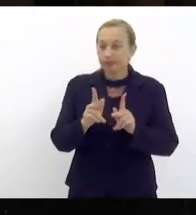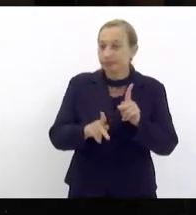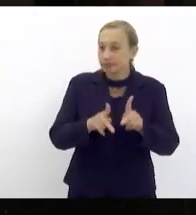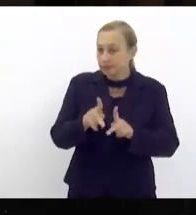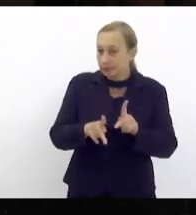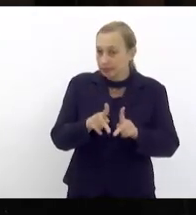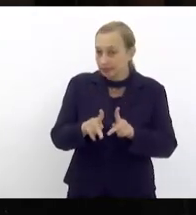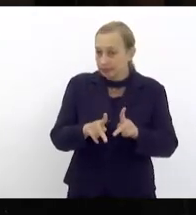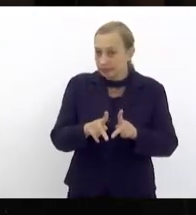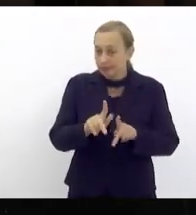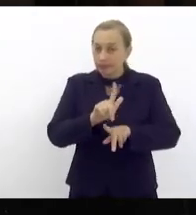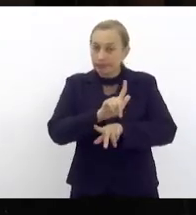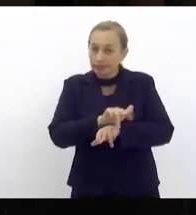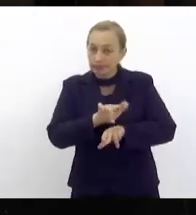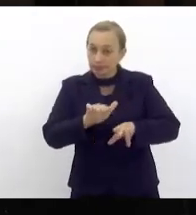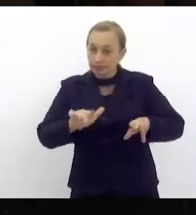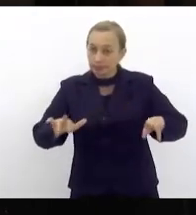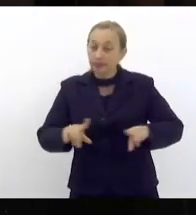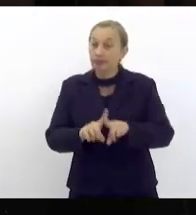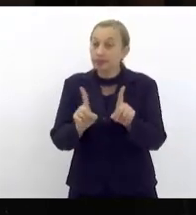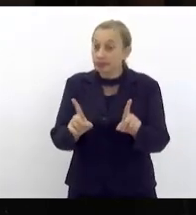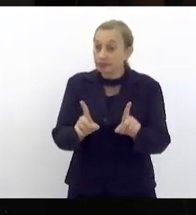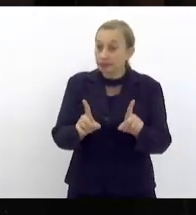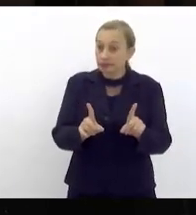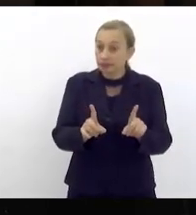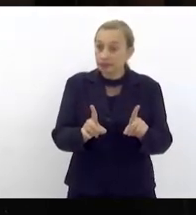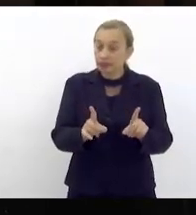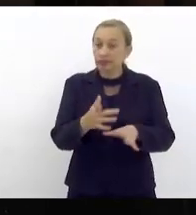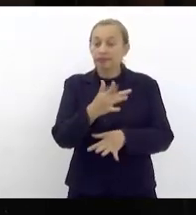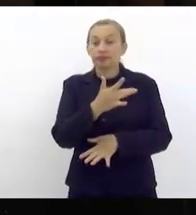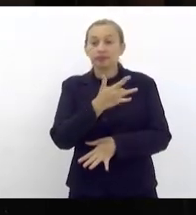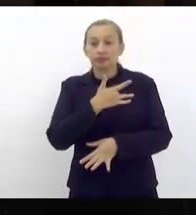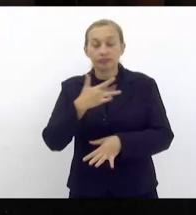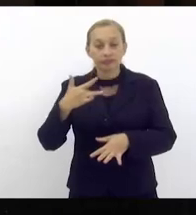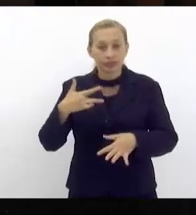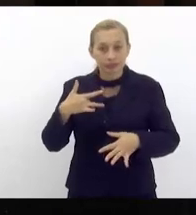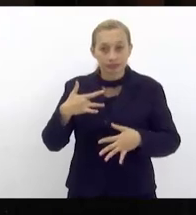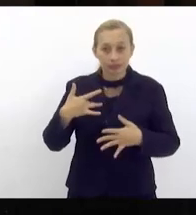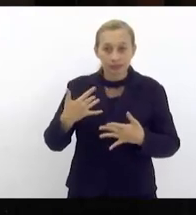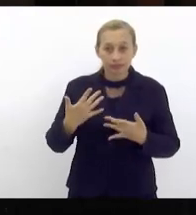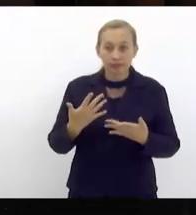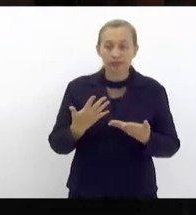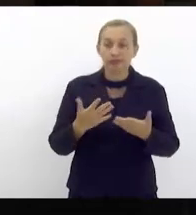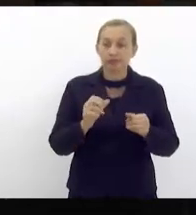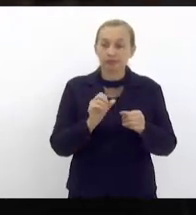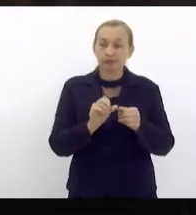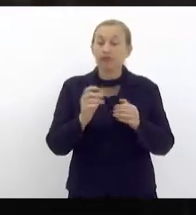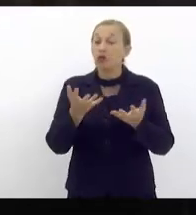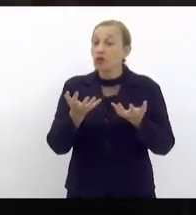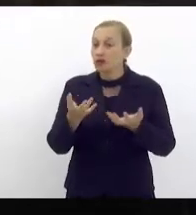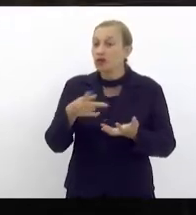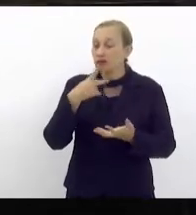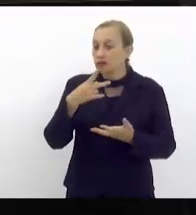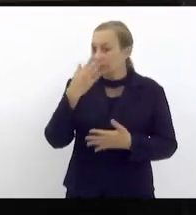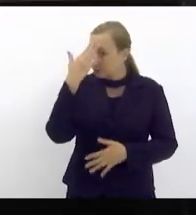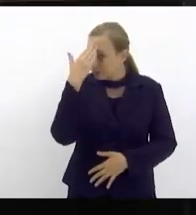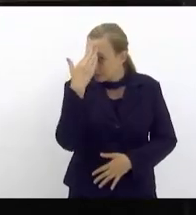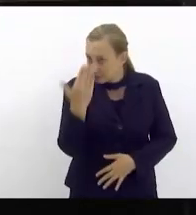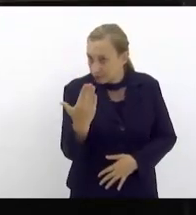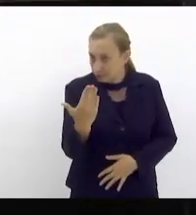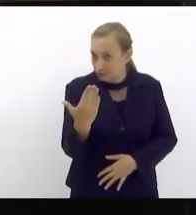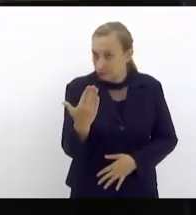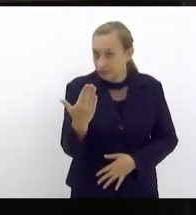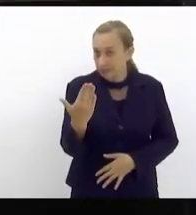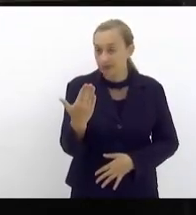sobretudo das vezes agências mas que sejam feitas de forma saudável e é que eu queria É estender o meu agradecimento